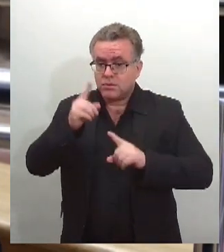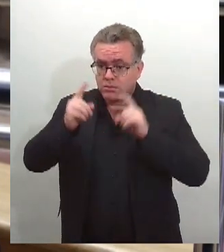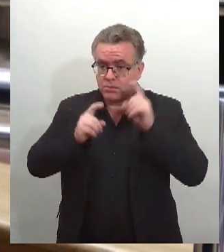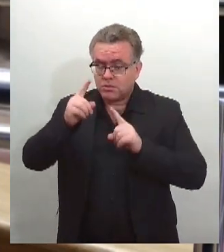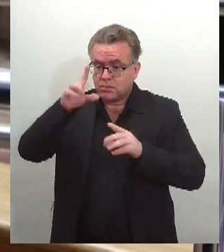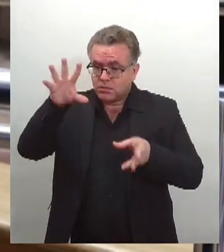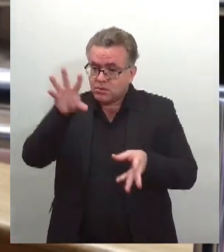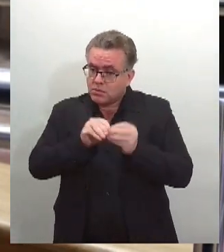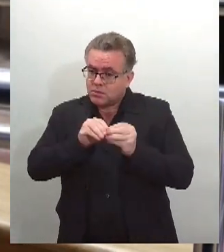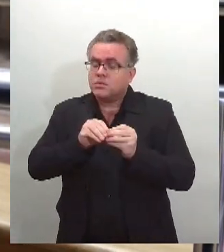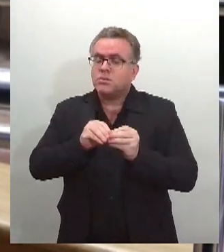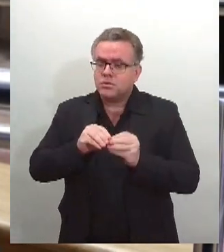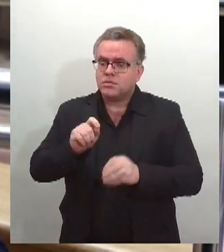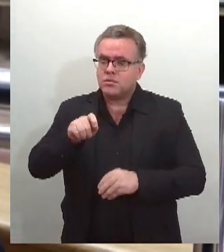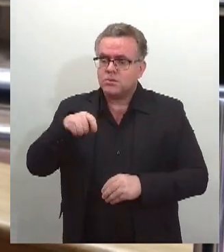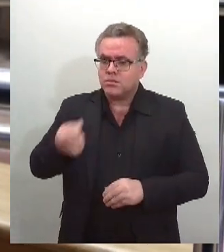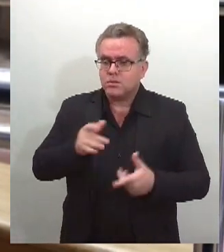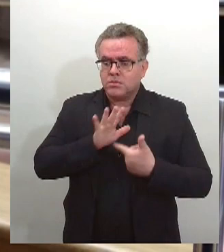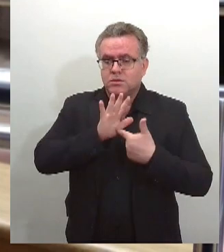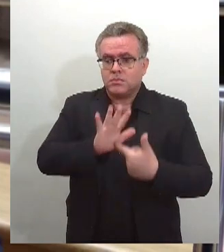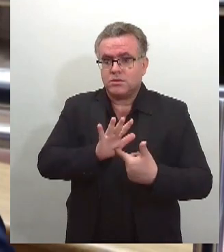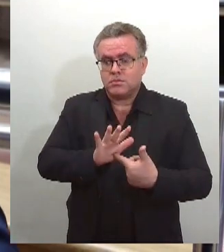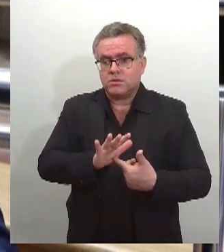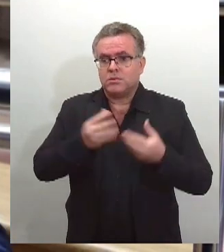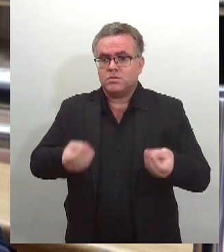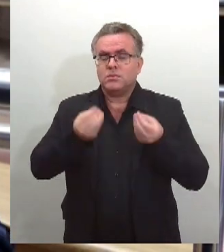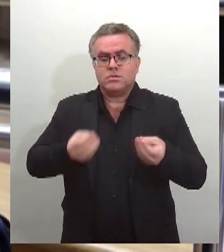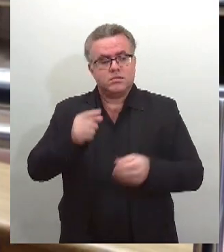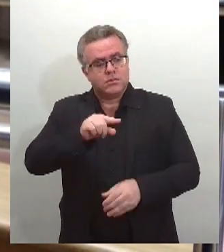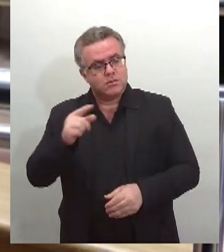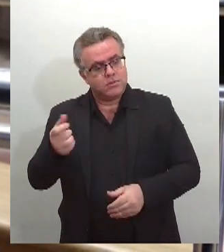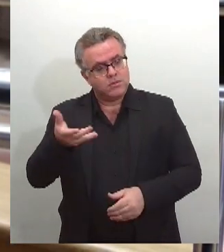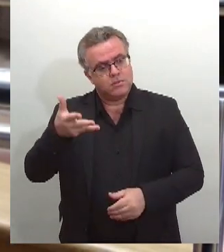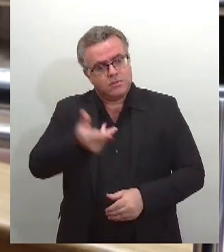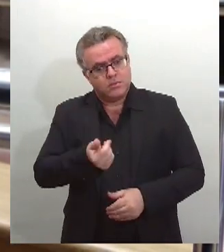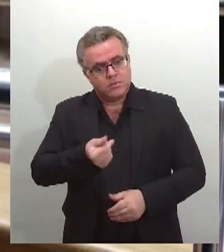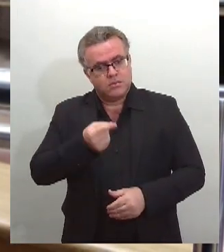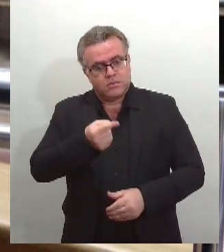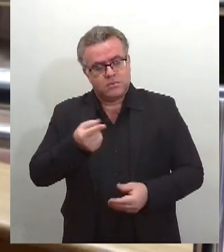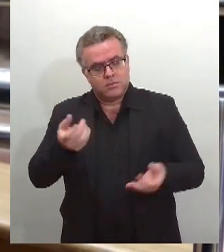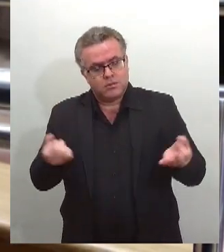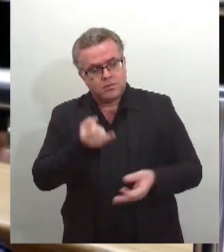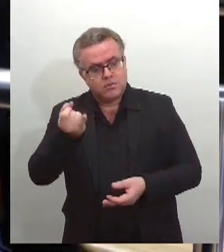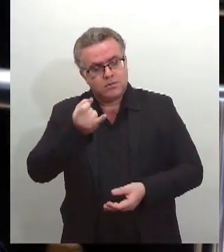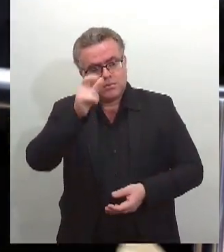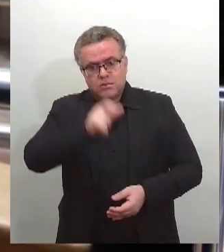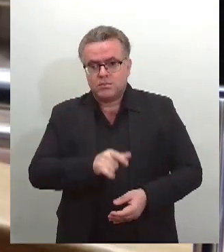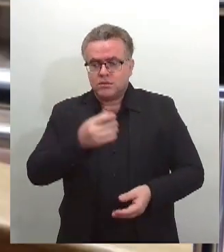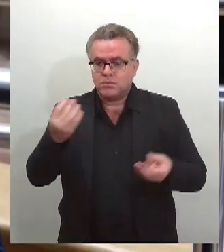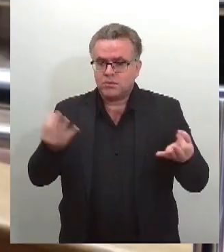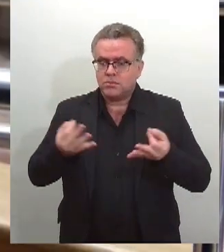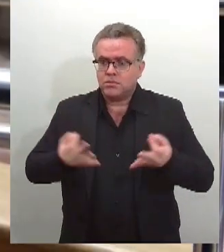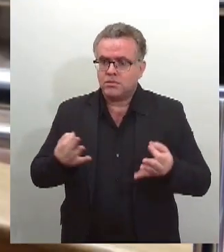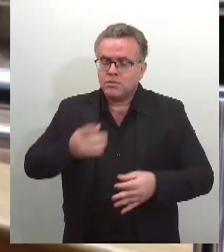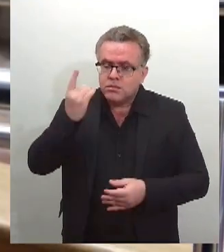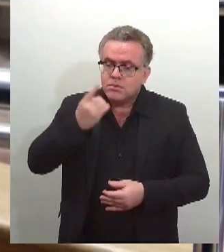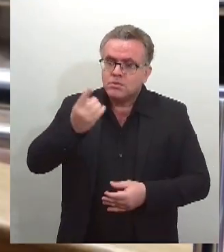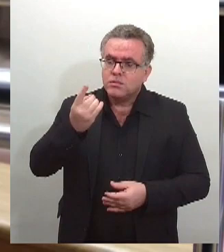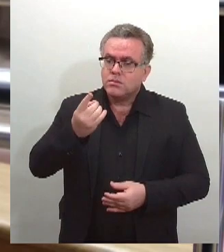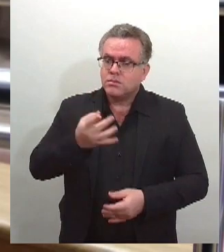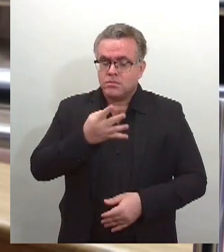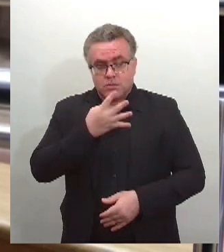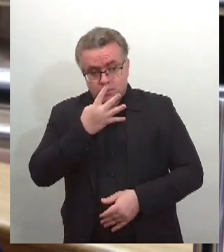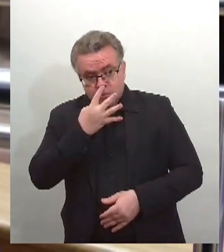para denominar essa pessoa maravilhosa, né? Ele é deputado, ai que incrível. Então é por isso